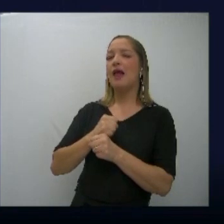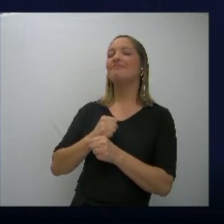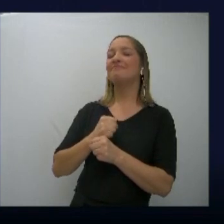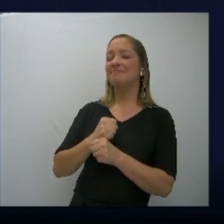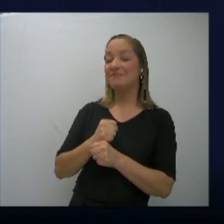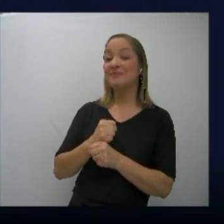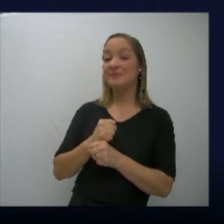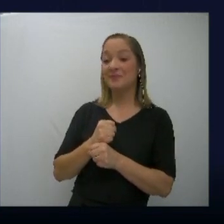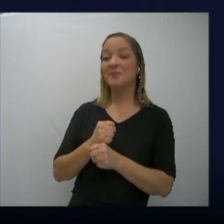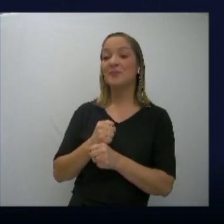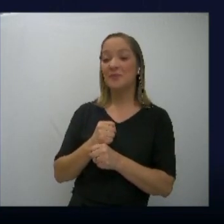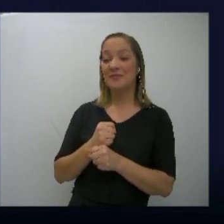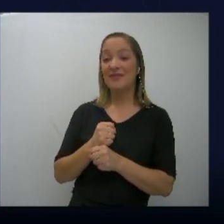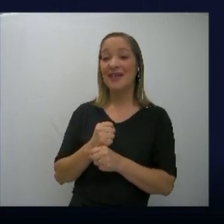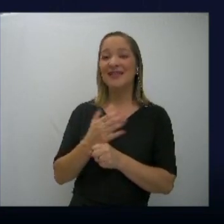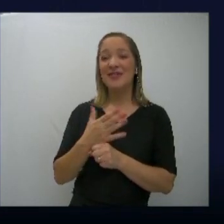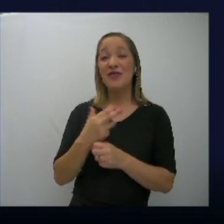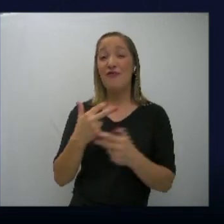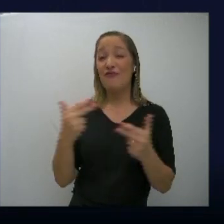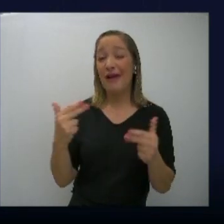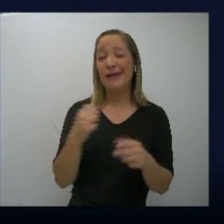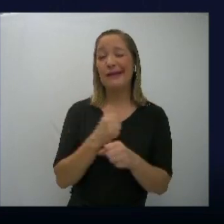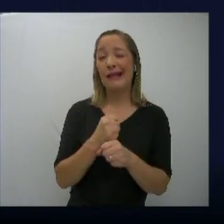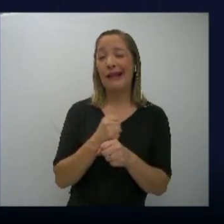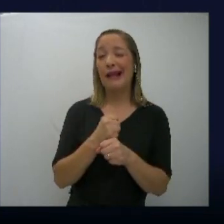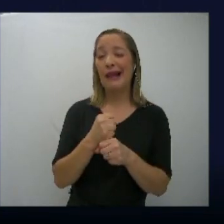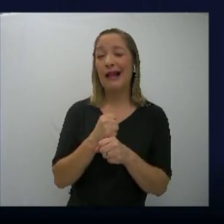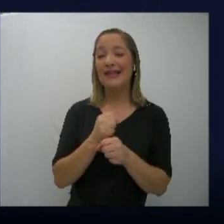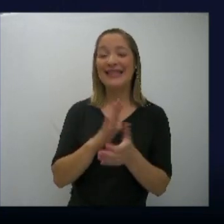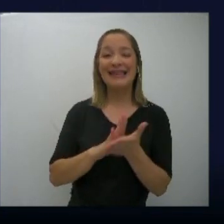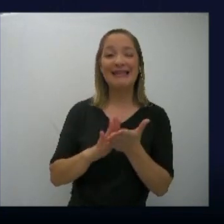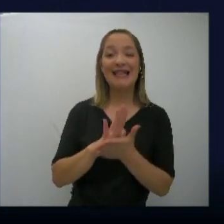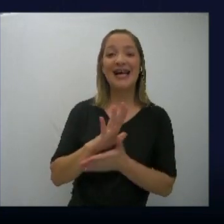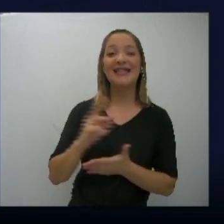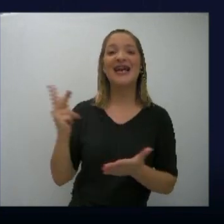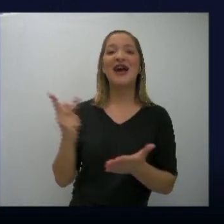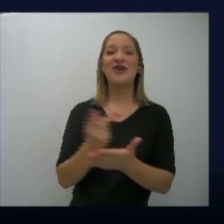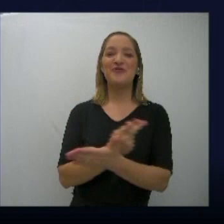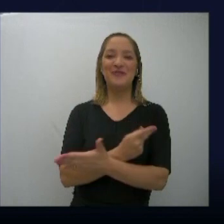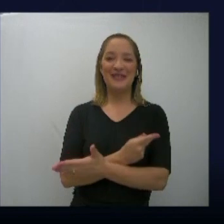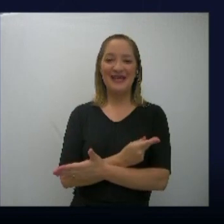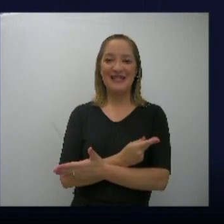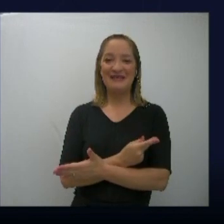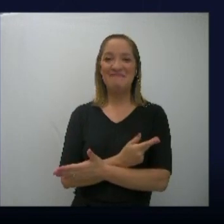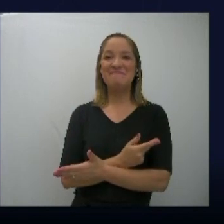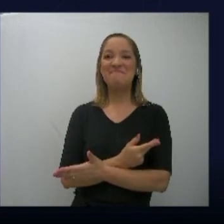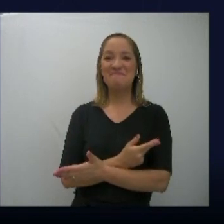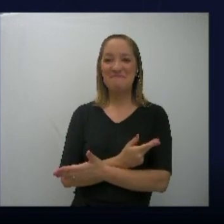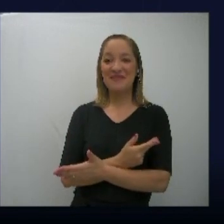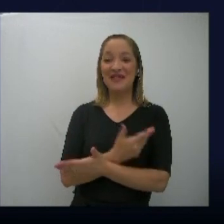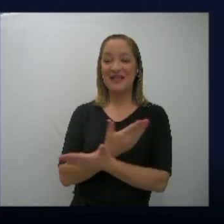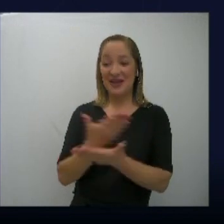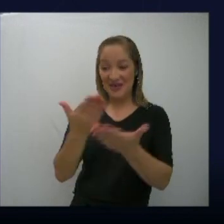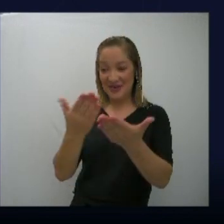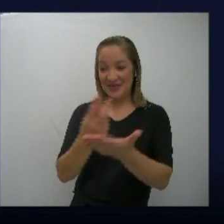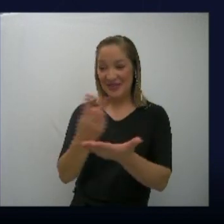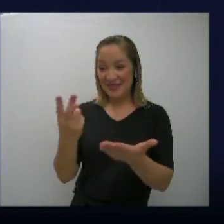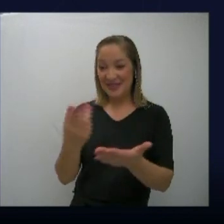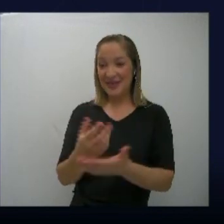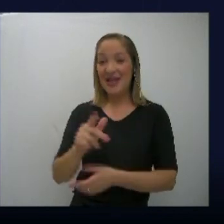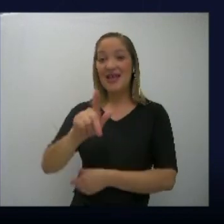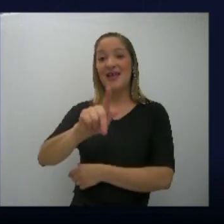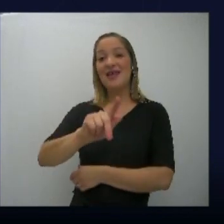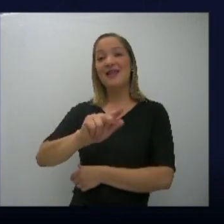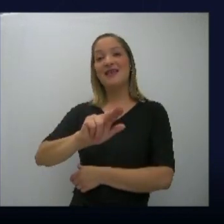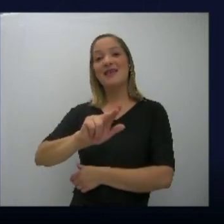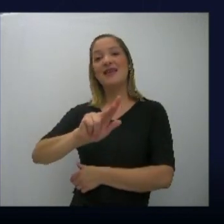vocês há décadas em que nada acontece e a meses e semanas em que décadas acontecem eu passar a bola para o Guilherme Qual que é a